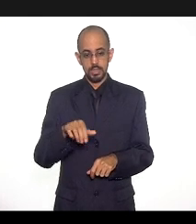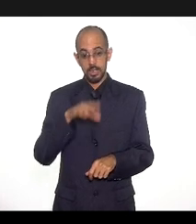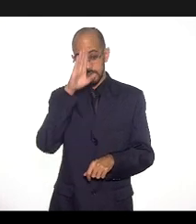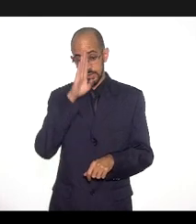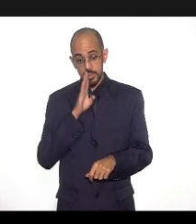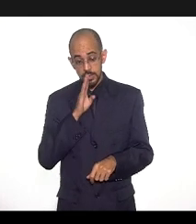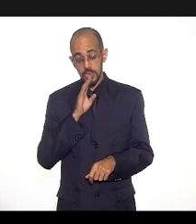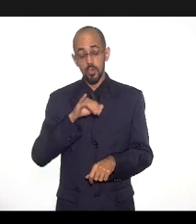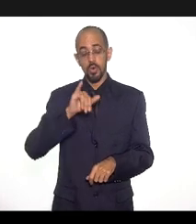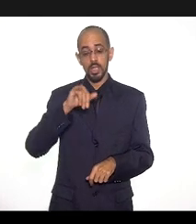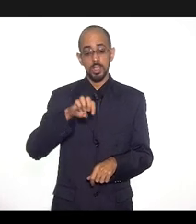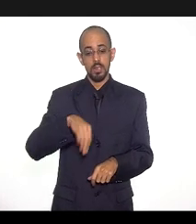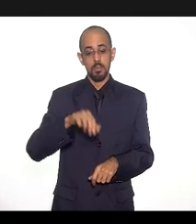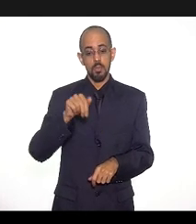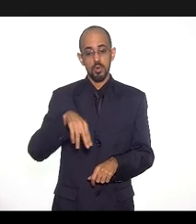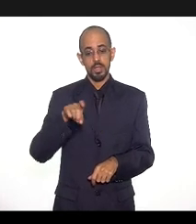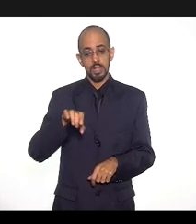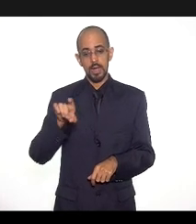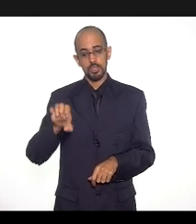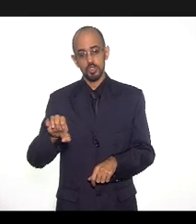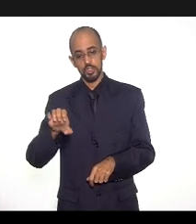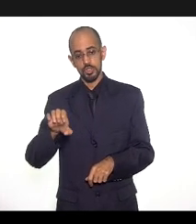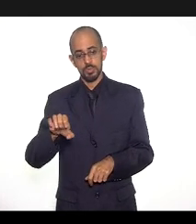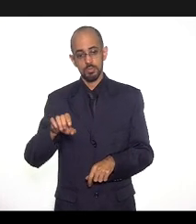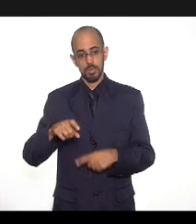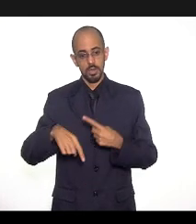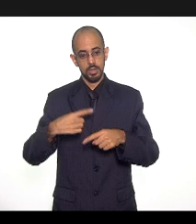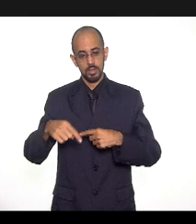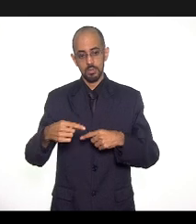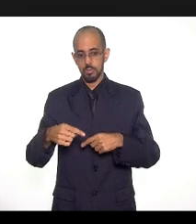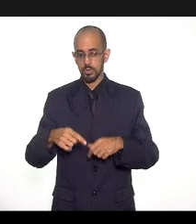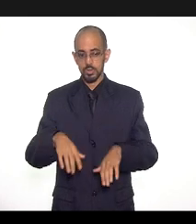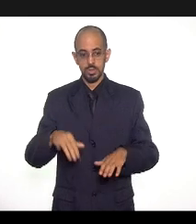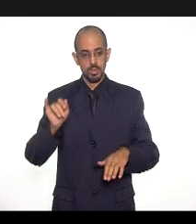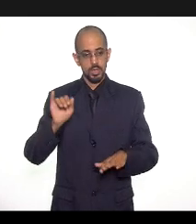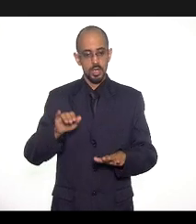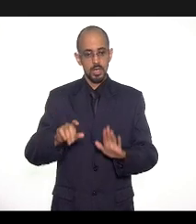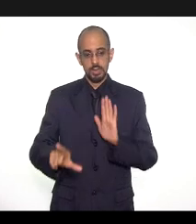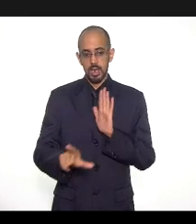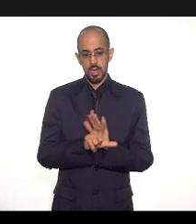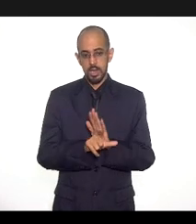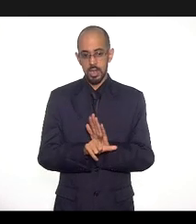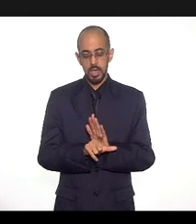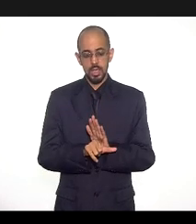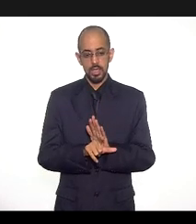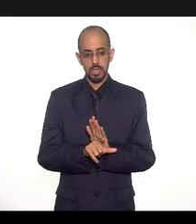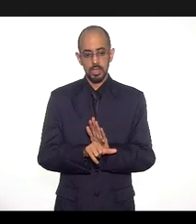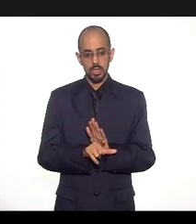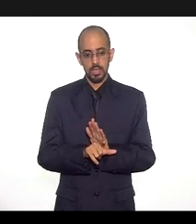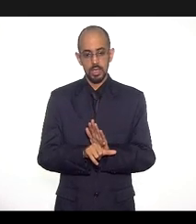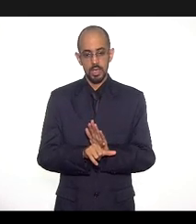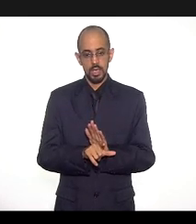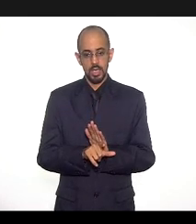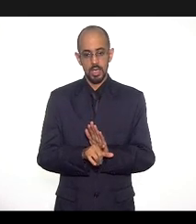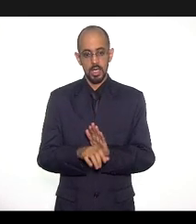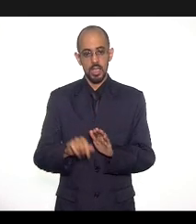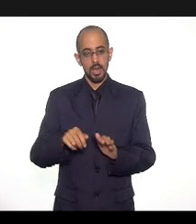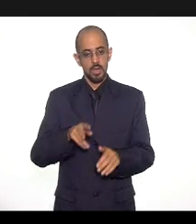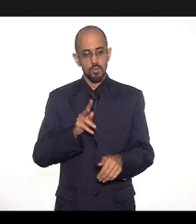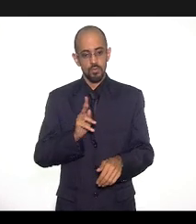é imunidade, para daqui para frente essa legislação ser a legislação